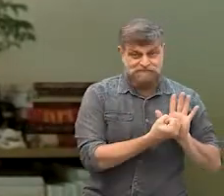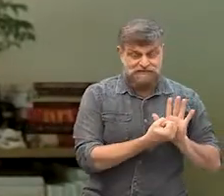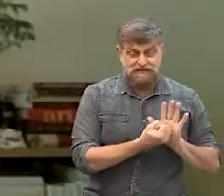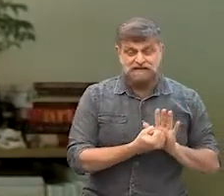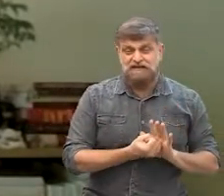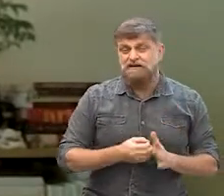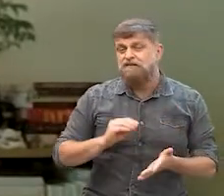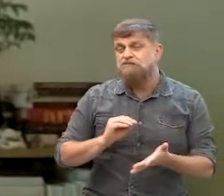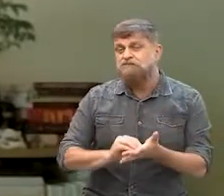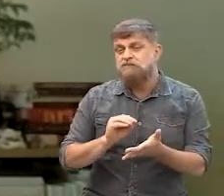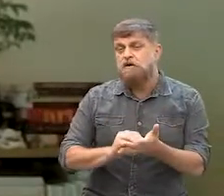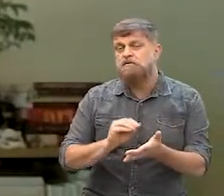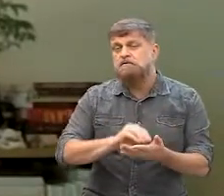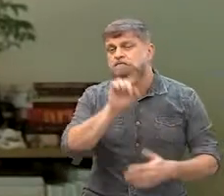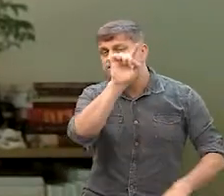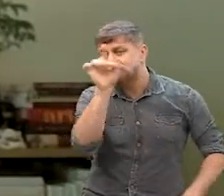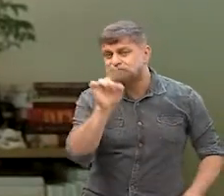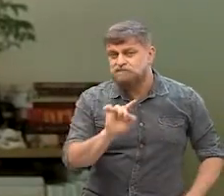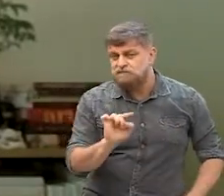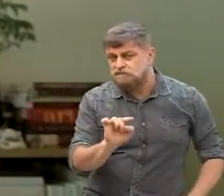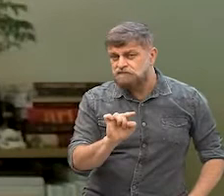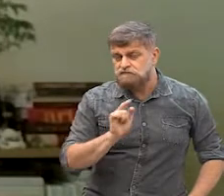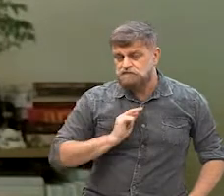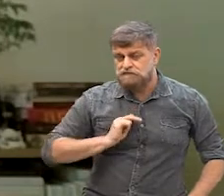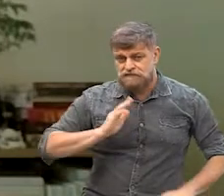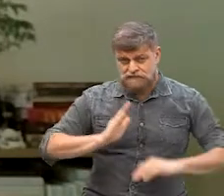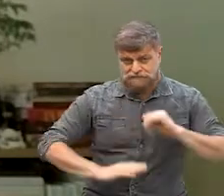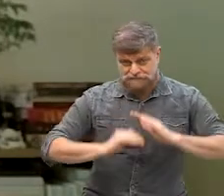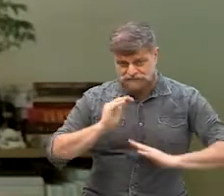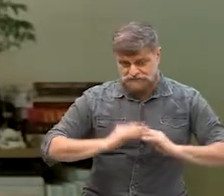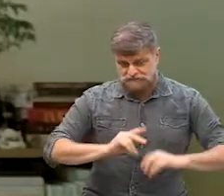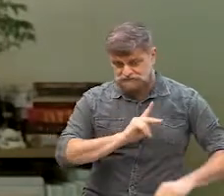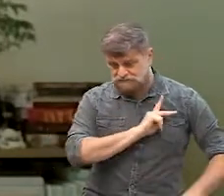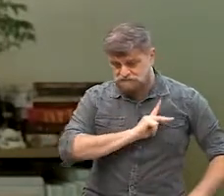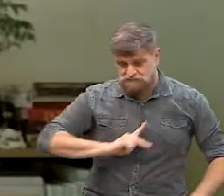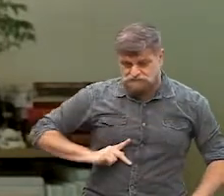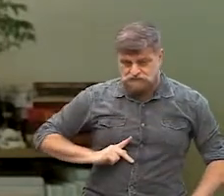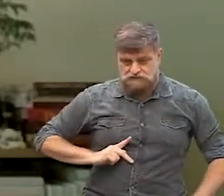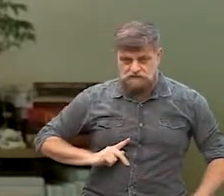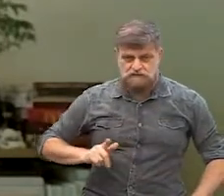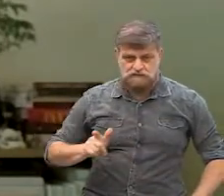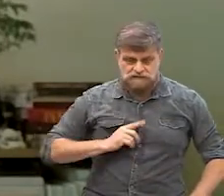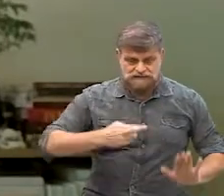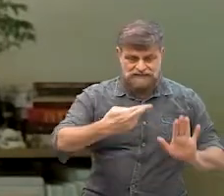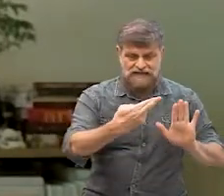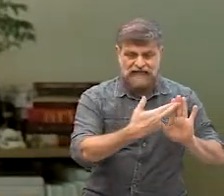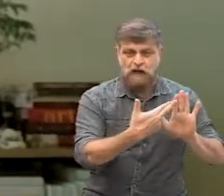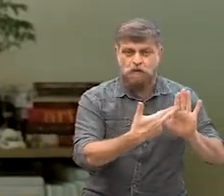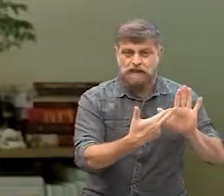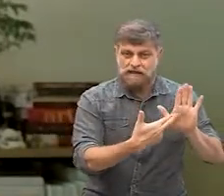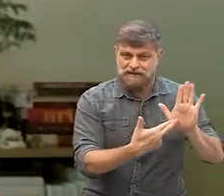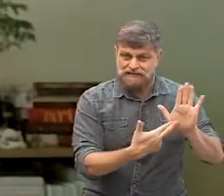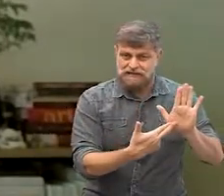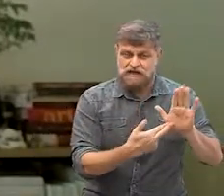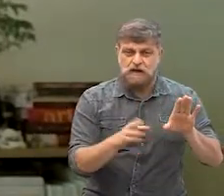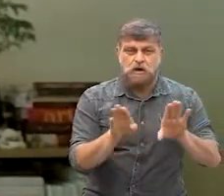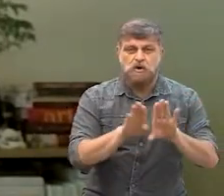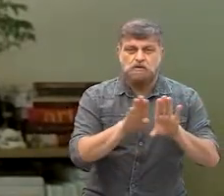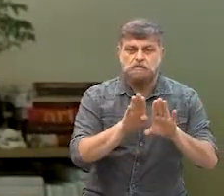aí uma ação mais efetiva do poder público, não em só regulamentar ou punir, né,